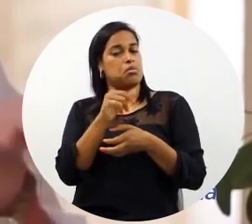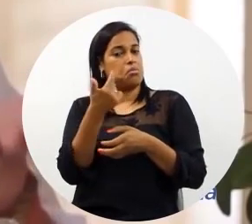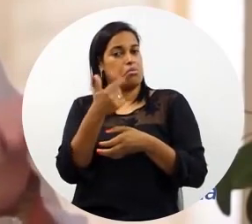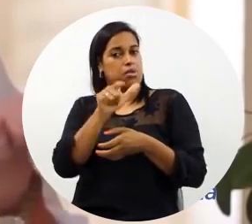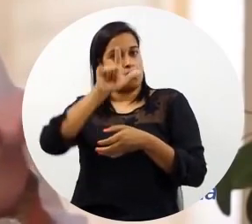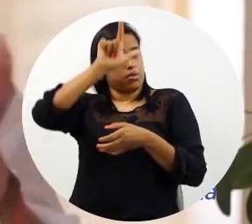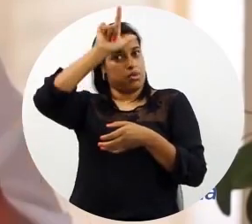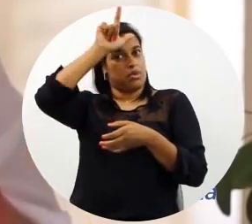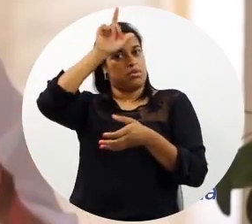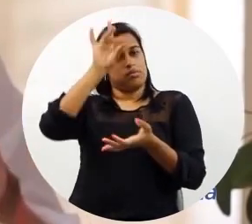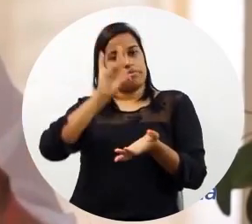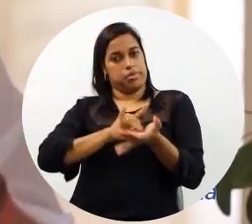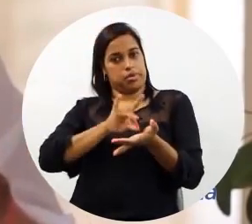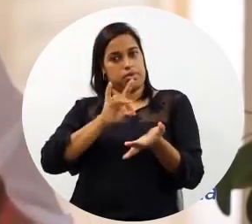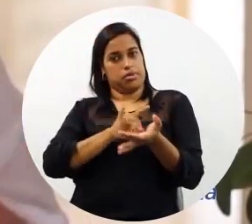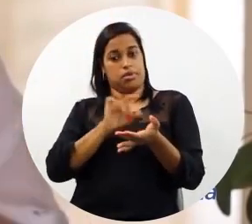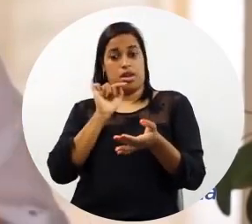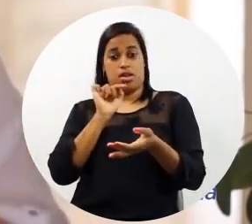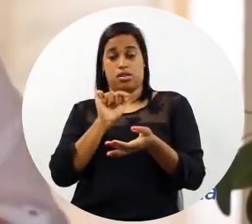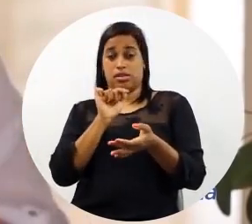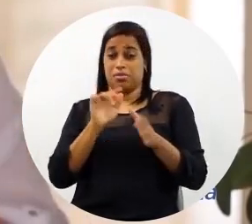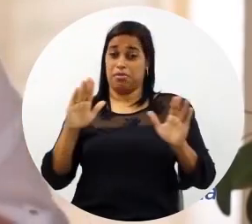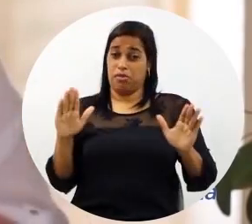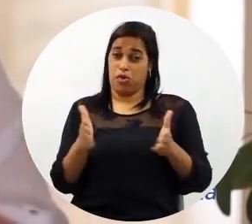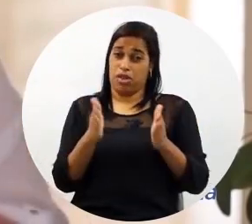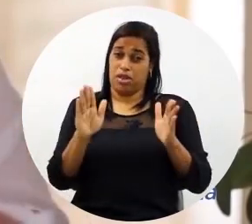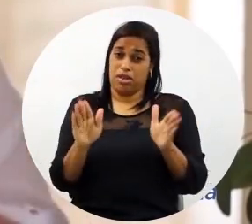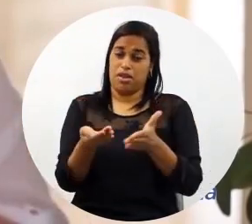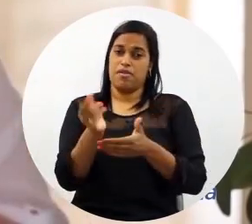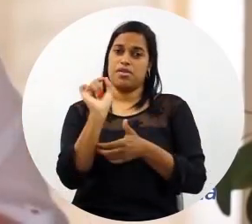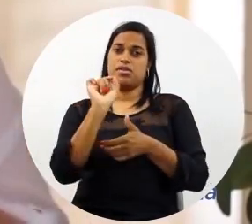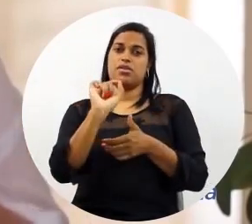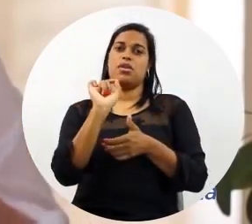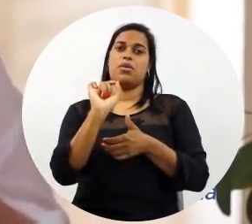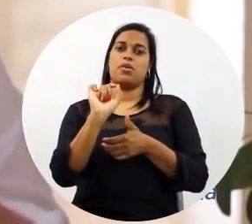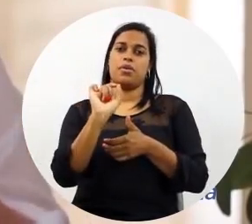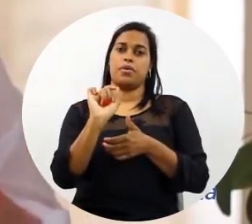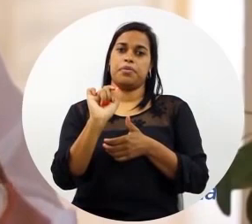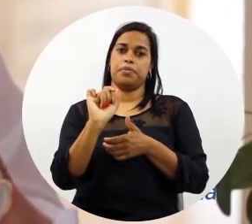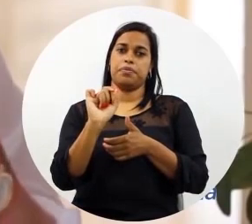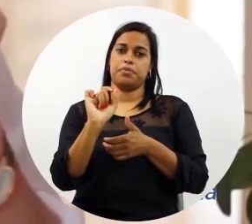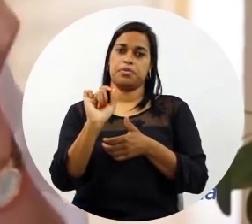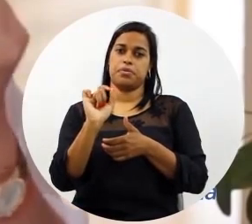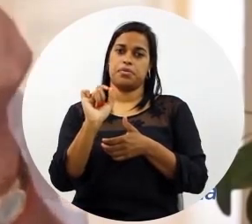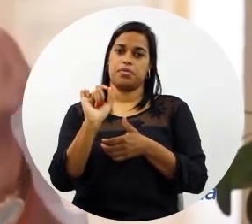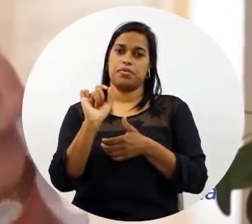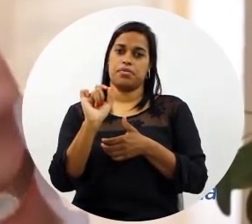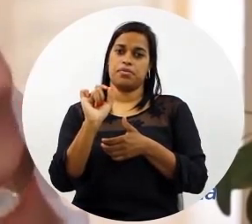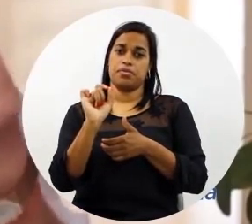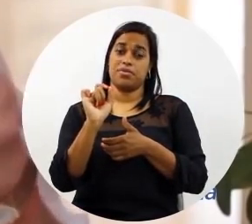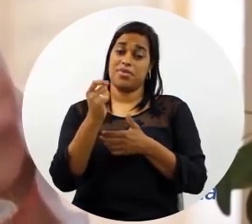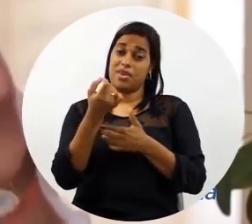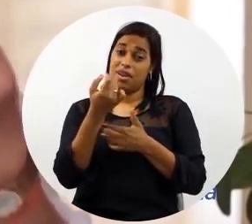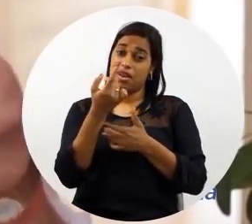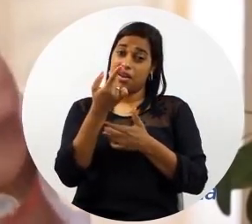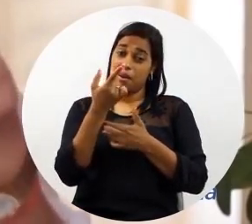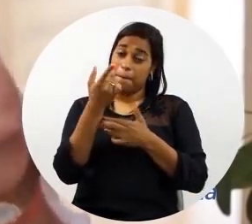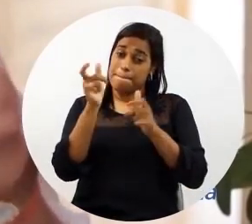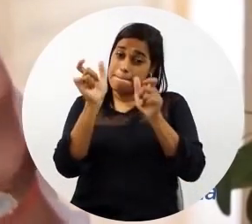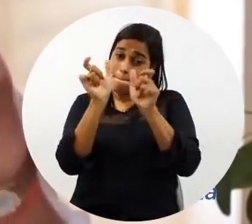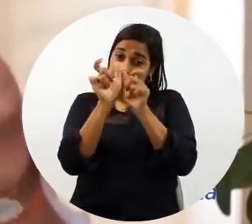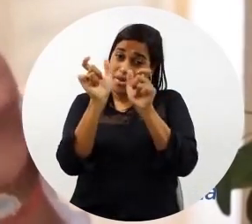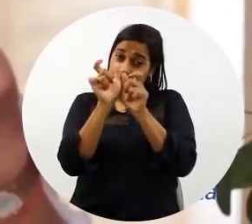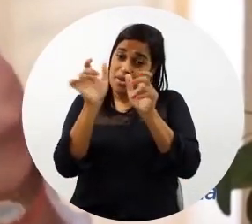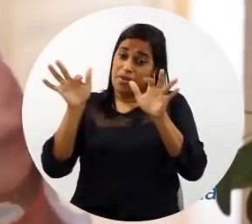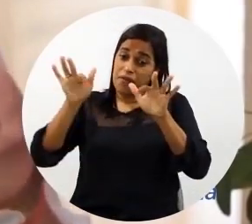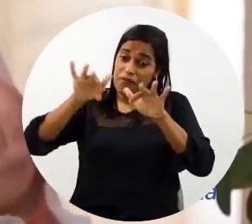líderes. Então, essa questão de motivação é uma questão onde a coisa final, a palavra